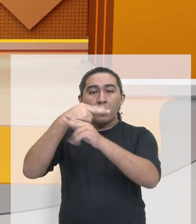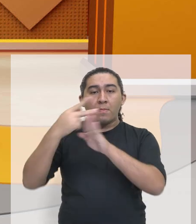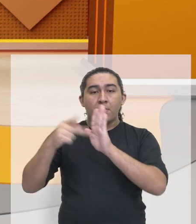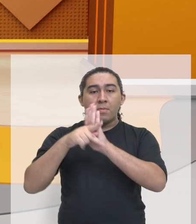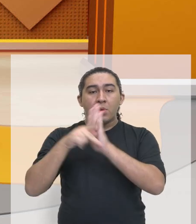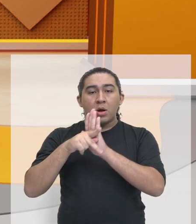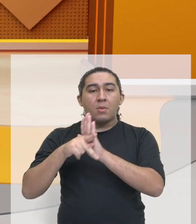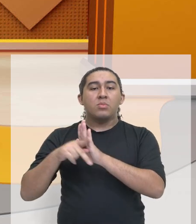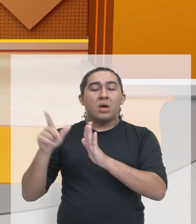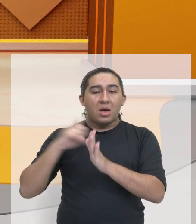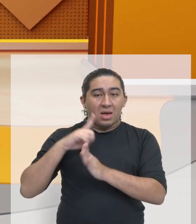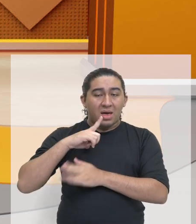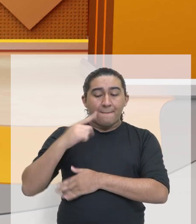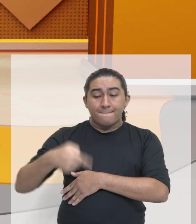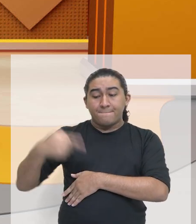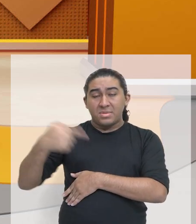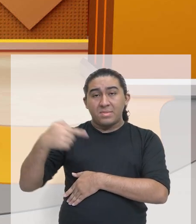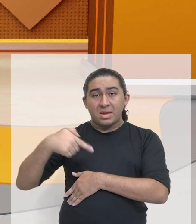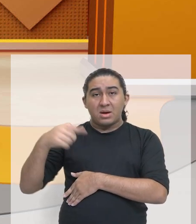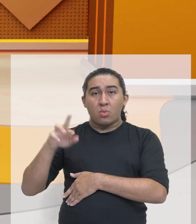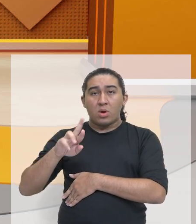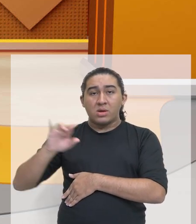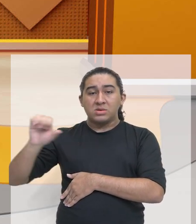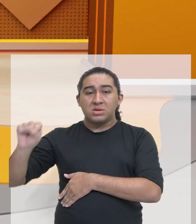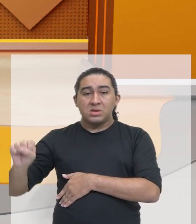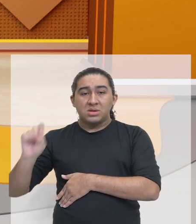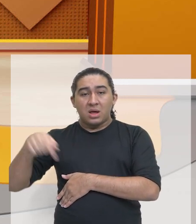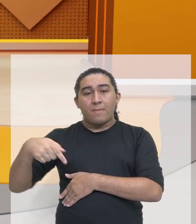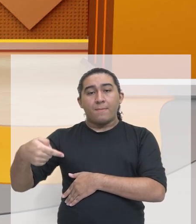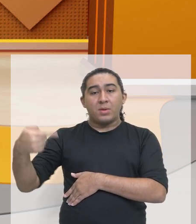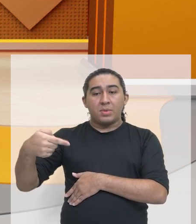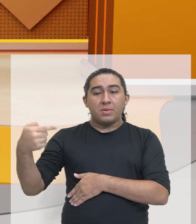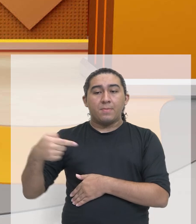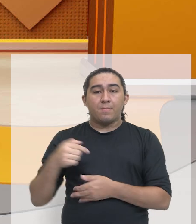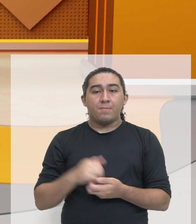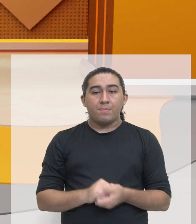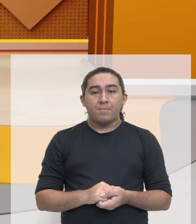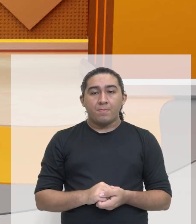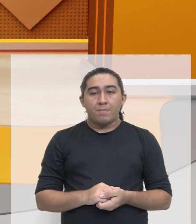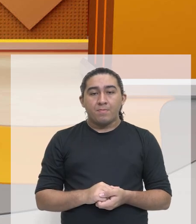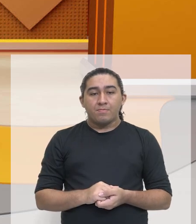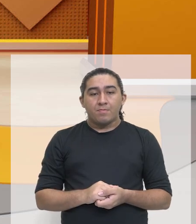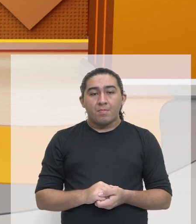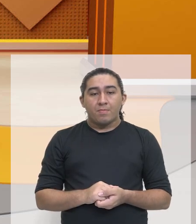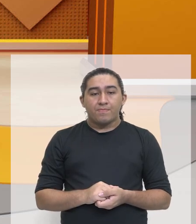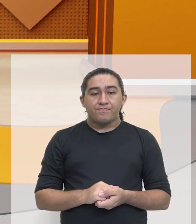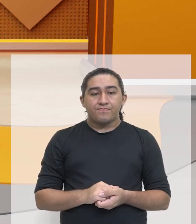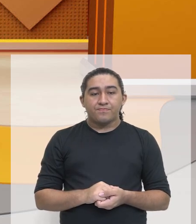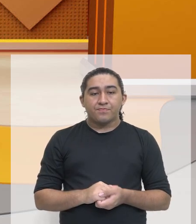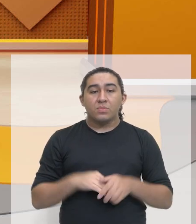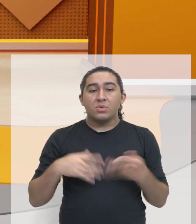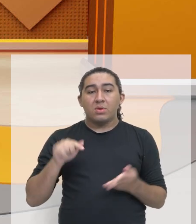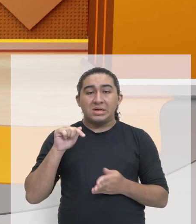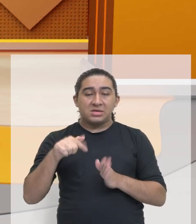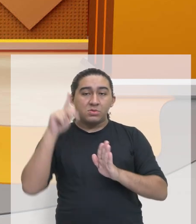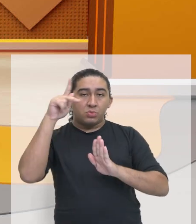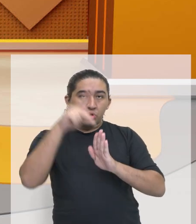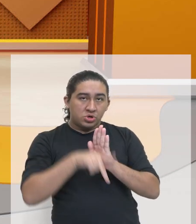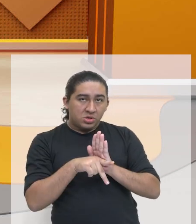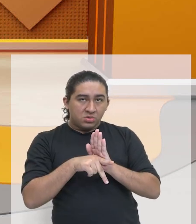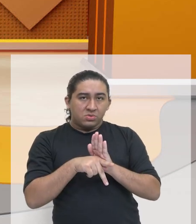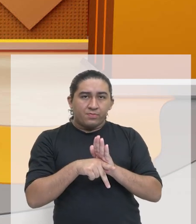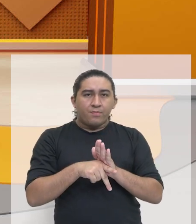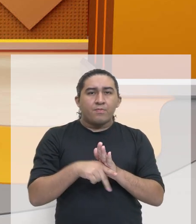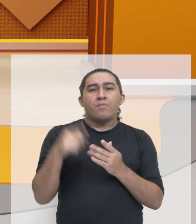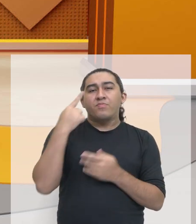primeira estação espacial soviética, que foi justamente a Salyut I. Então, esse programa espacial da